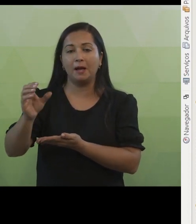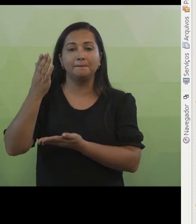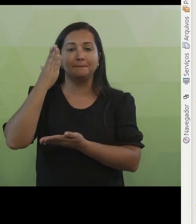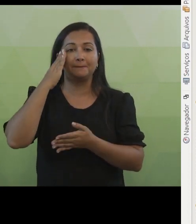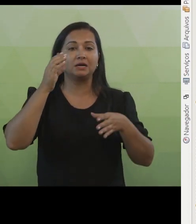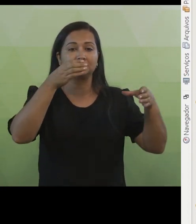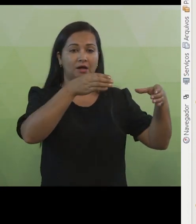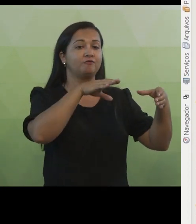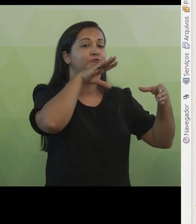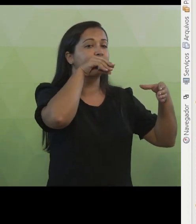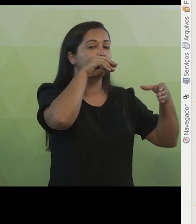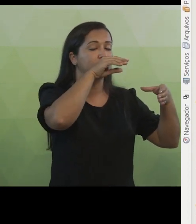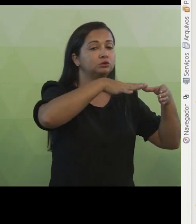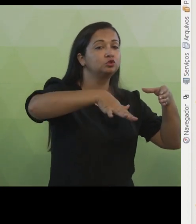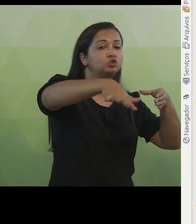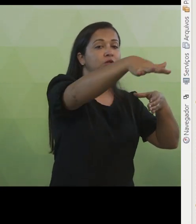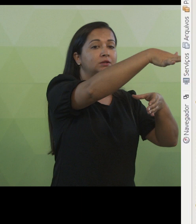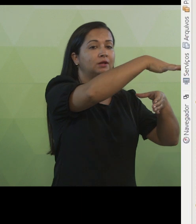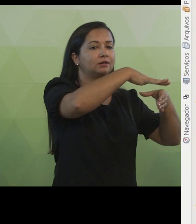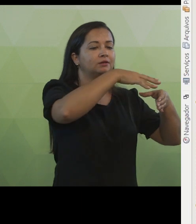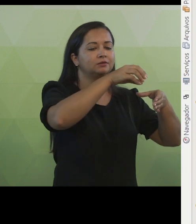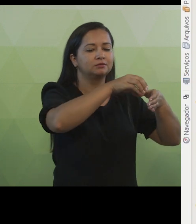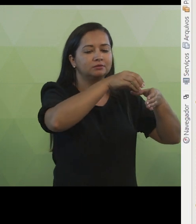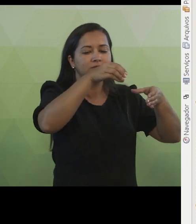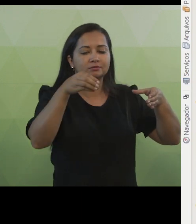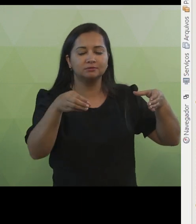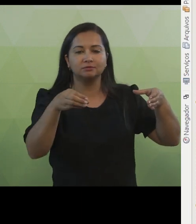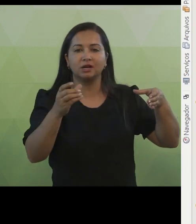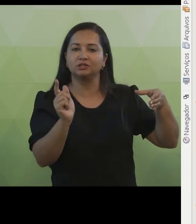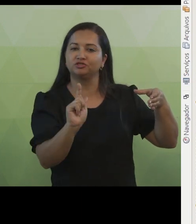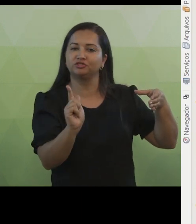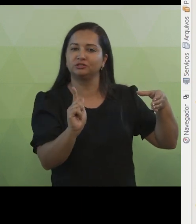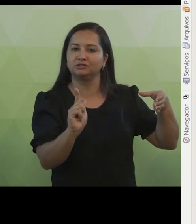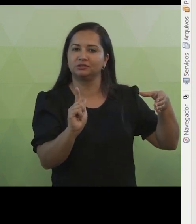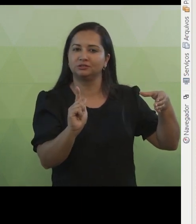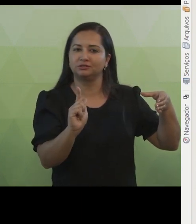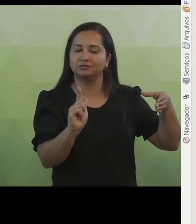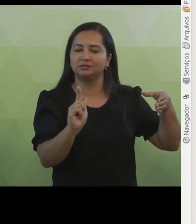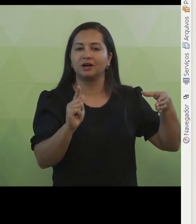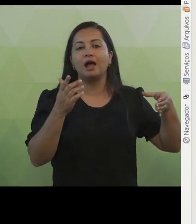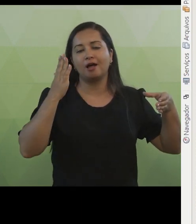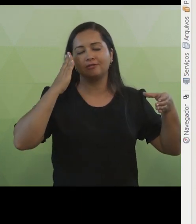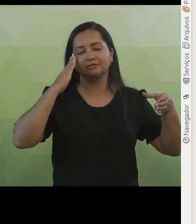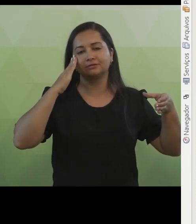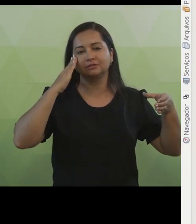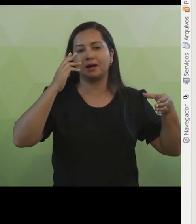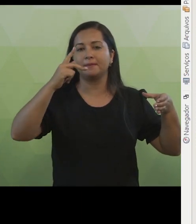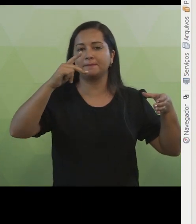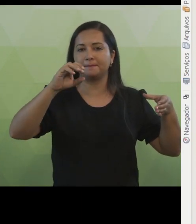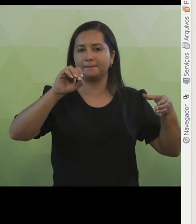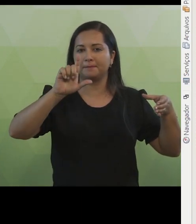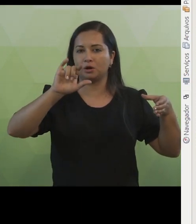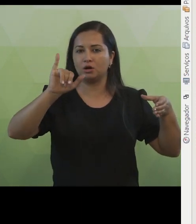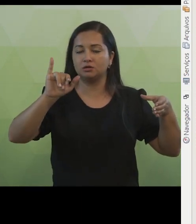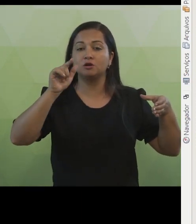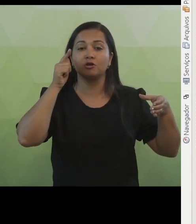subclasse de funcionário. Então, dentro da técnica de polimorfismo, eu consigo aplicar um